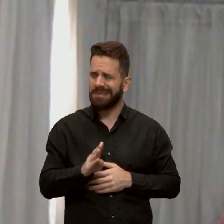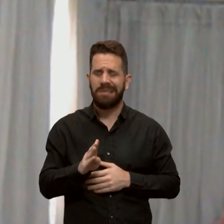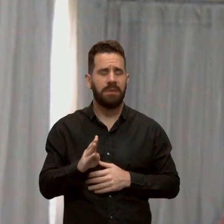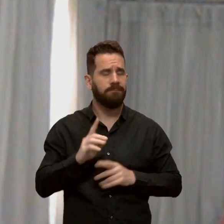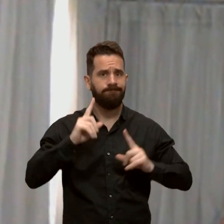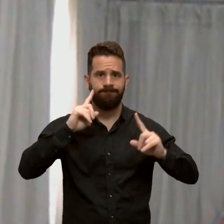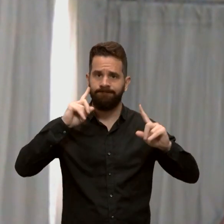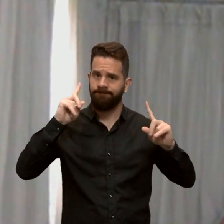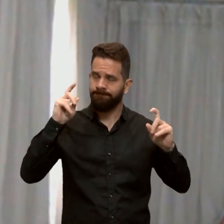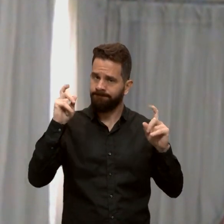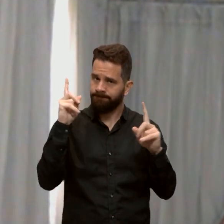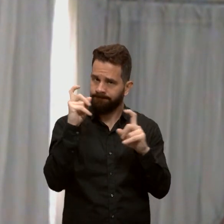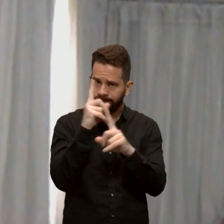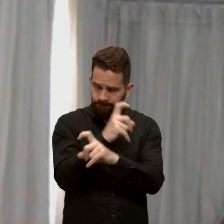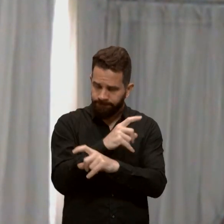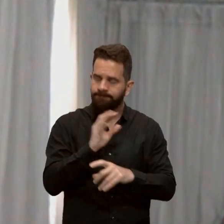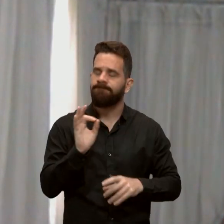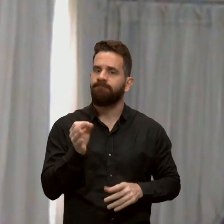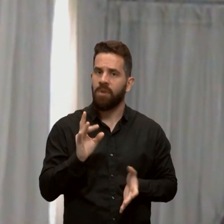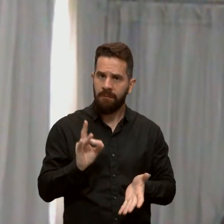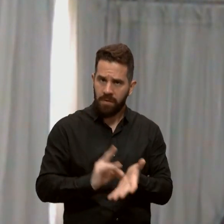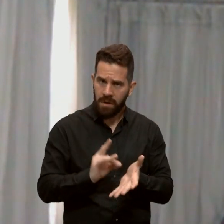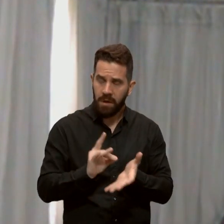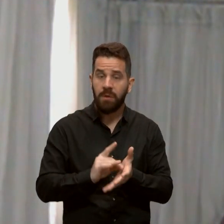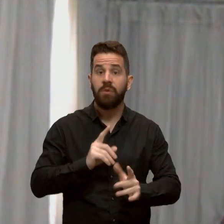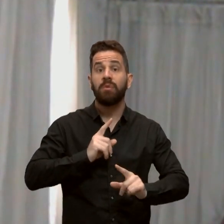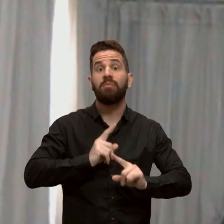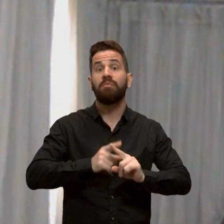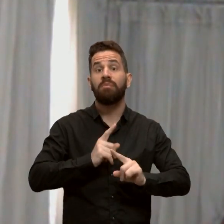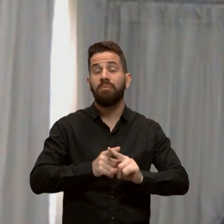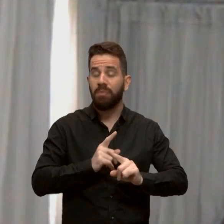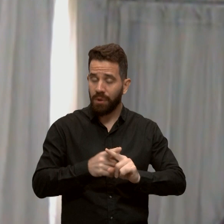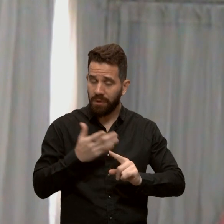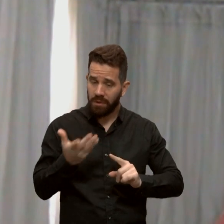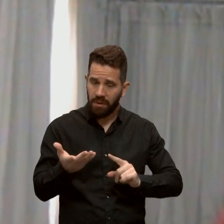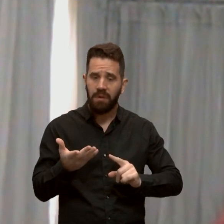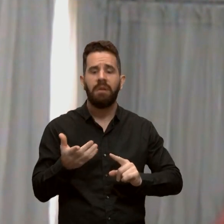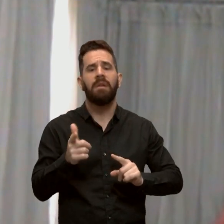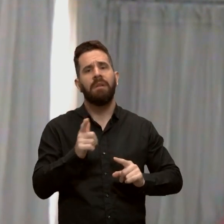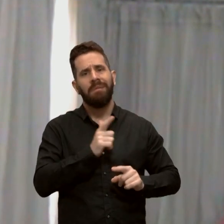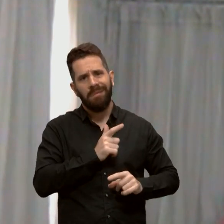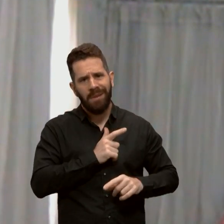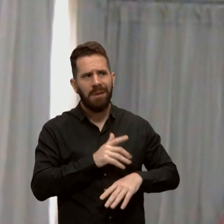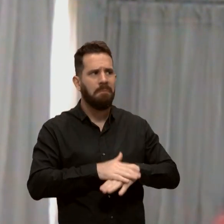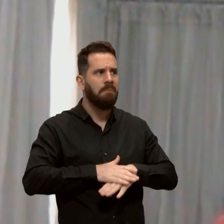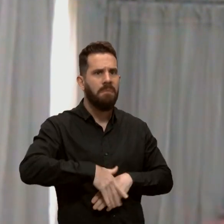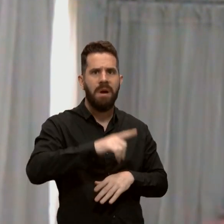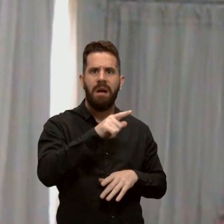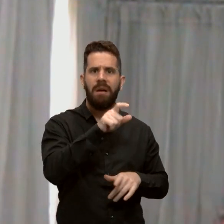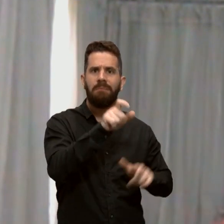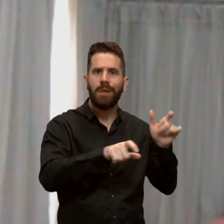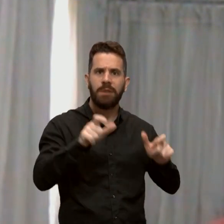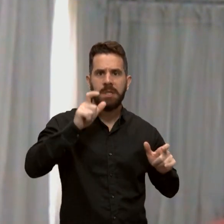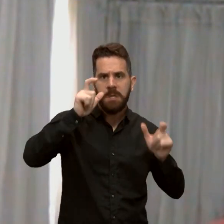complicada, porque o acirramento, né, dos interesses